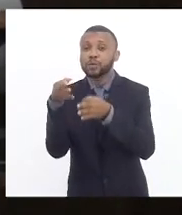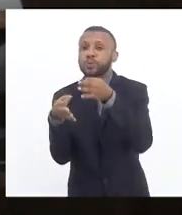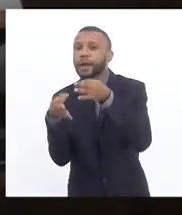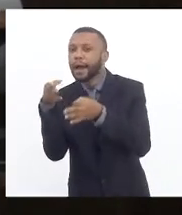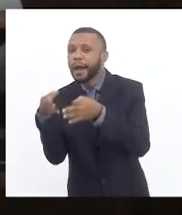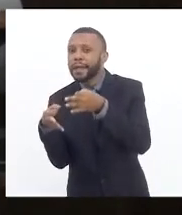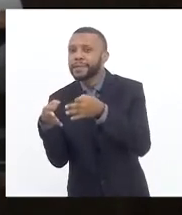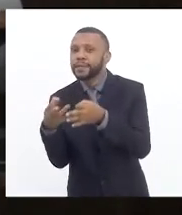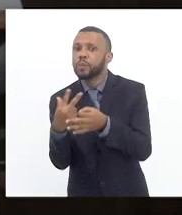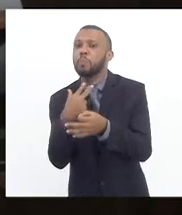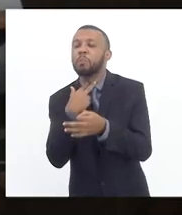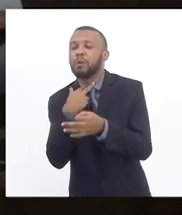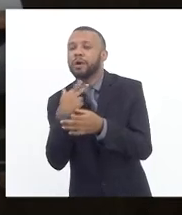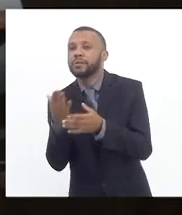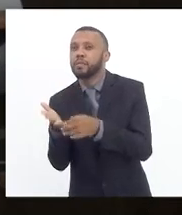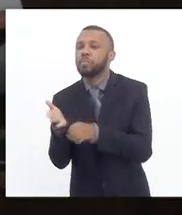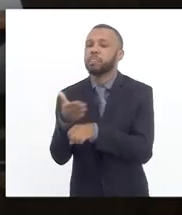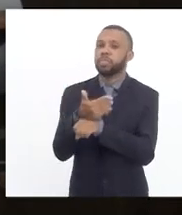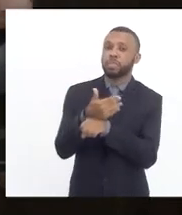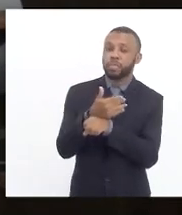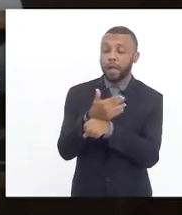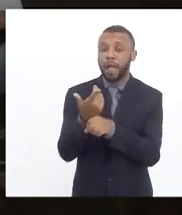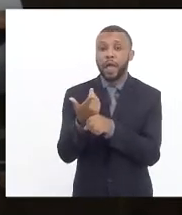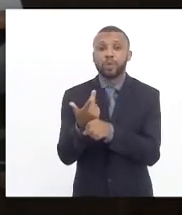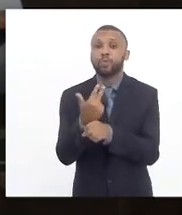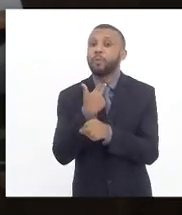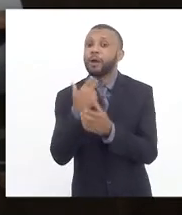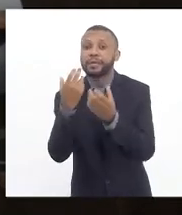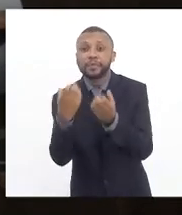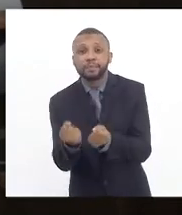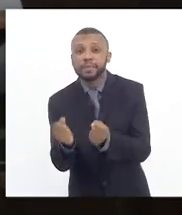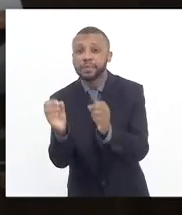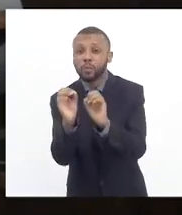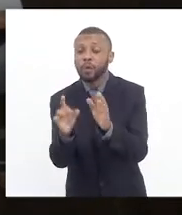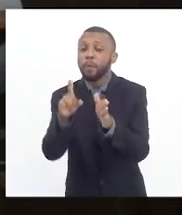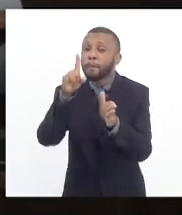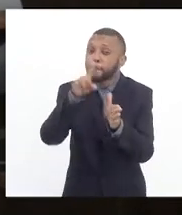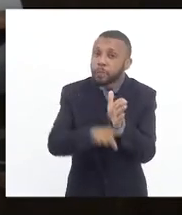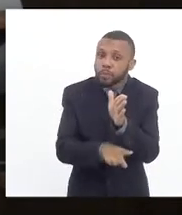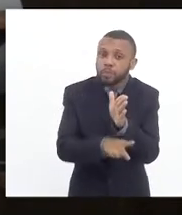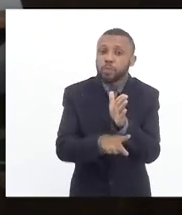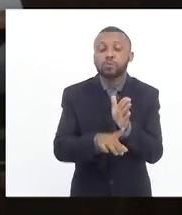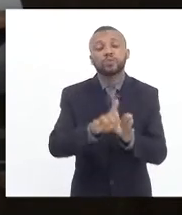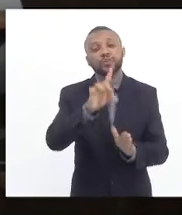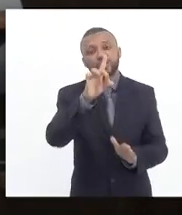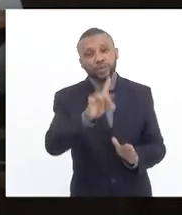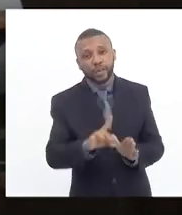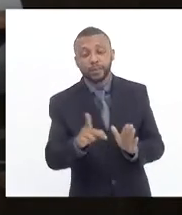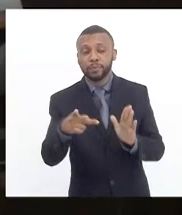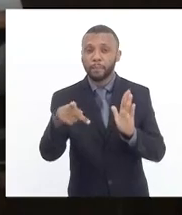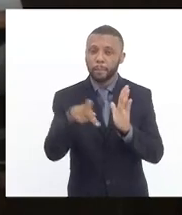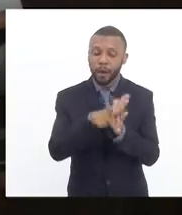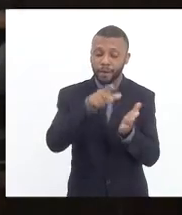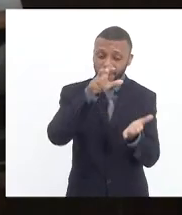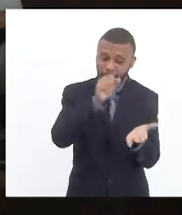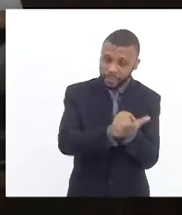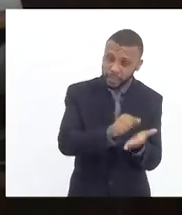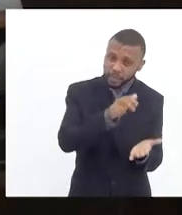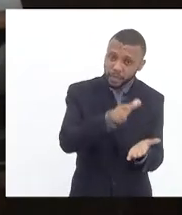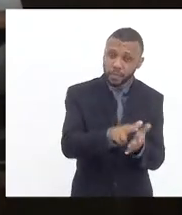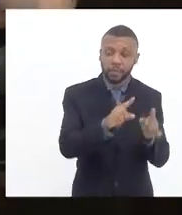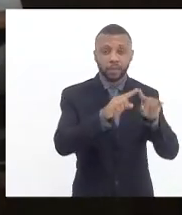a gente não pode admitir nenhum retrocesso nenhum retrocesso de direito já vi gente relação sempre os